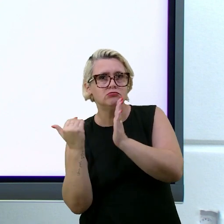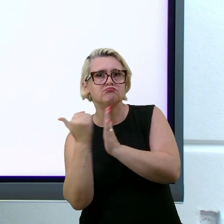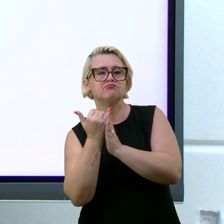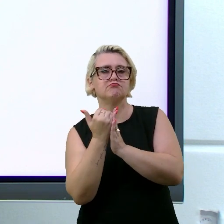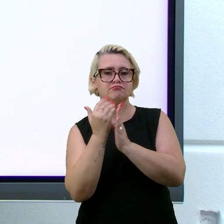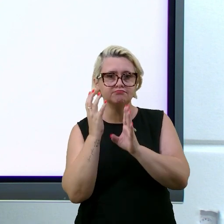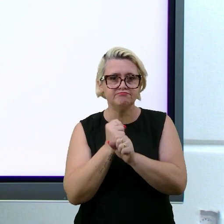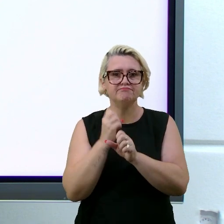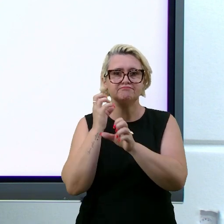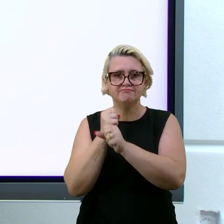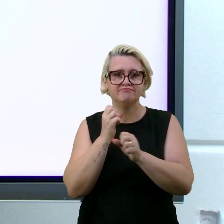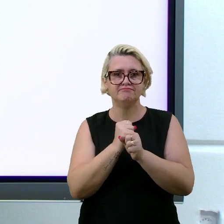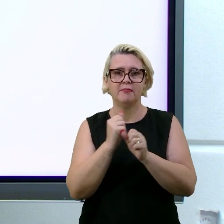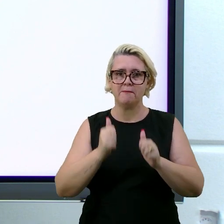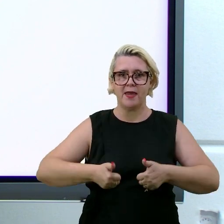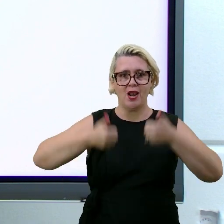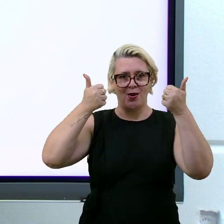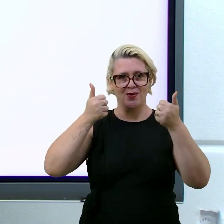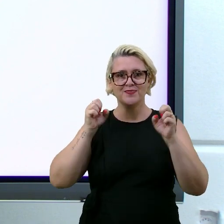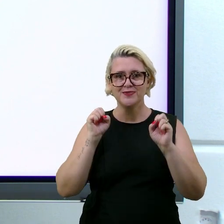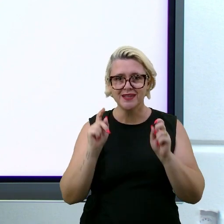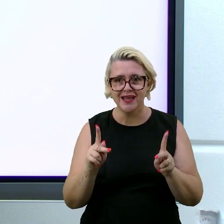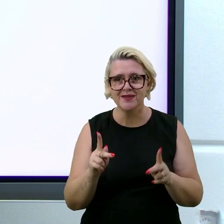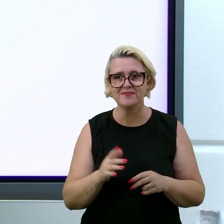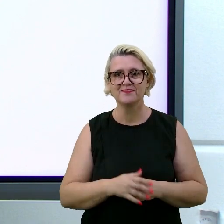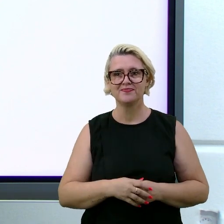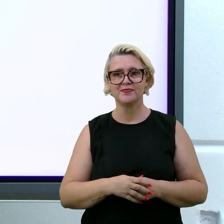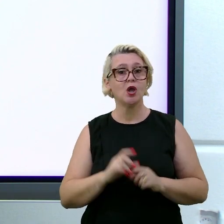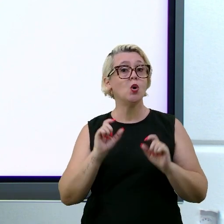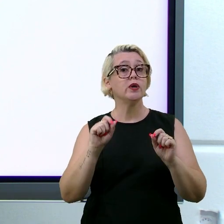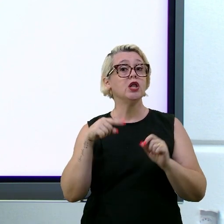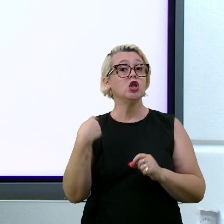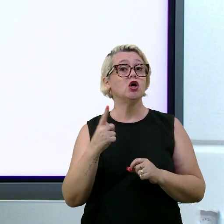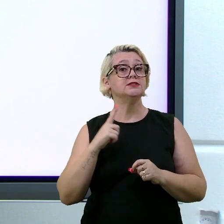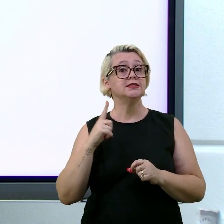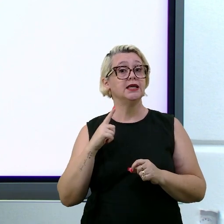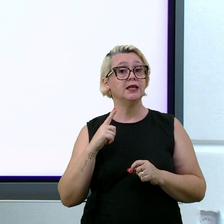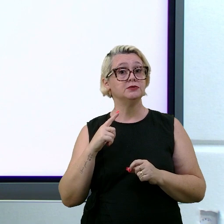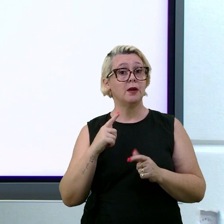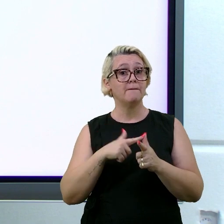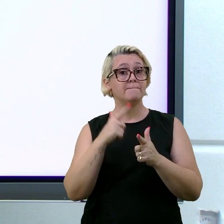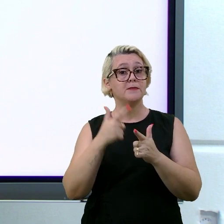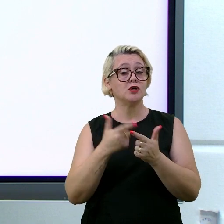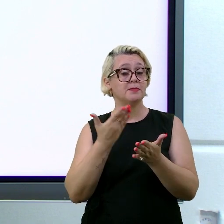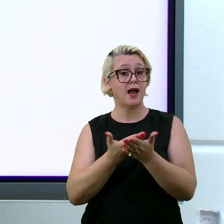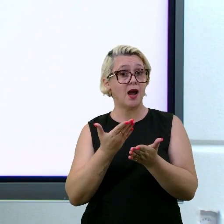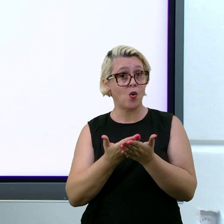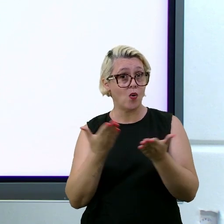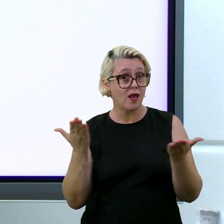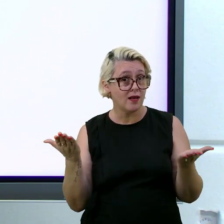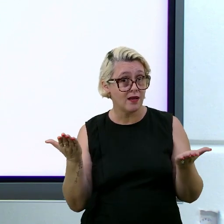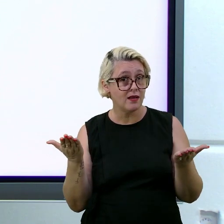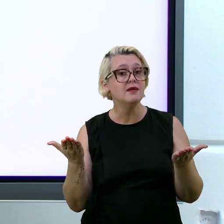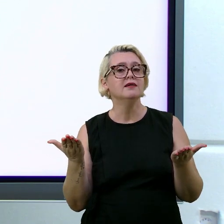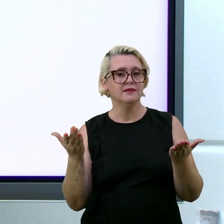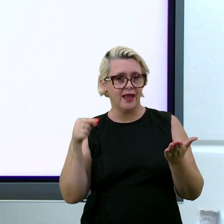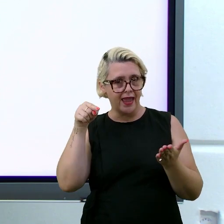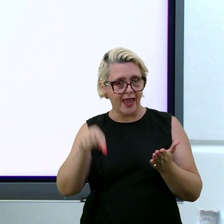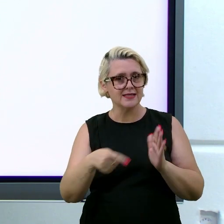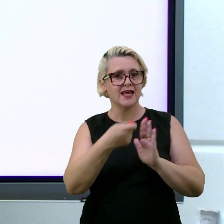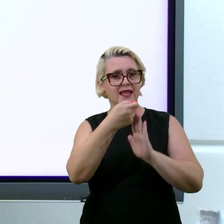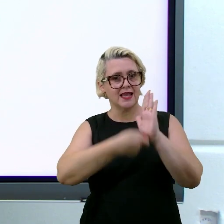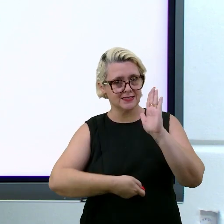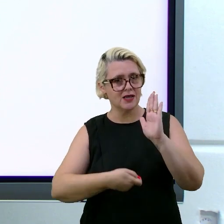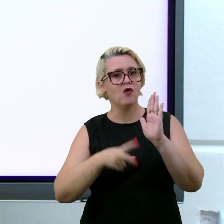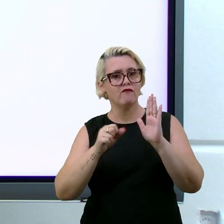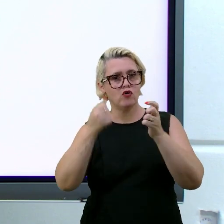beneficiada. Muito bem. O que nós teremos, então, nas próximas aulas? O restante dessa redação,